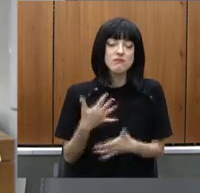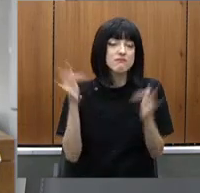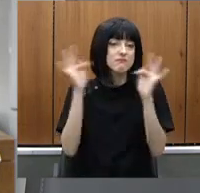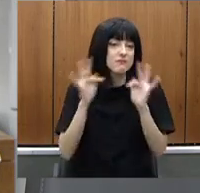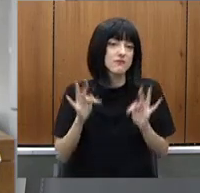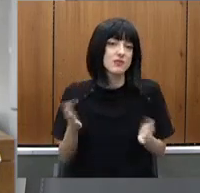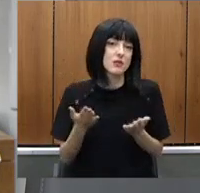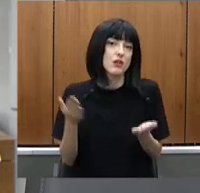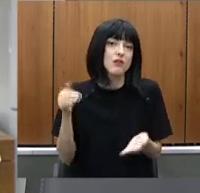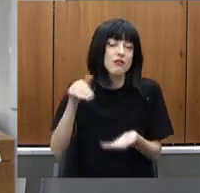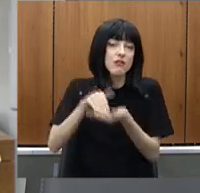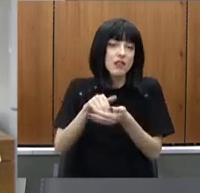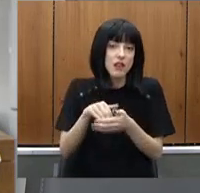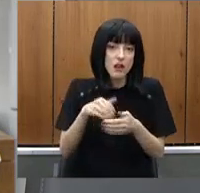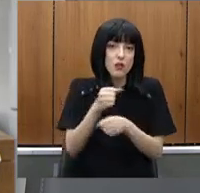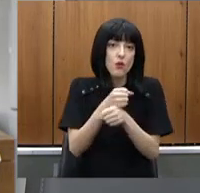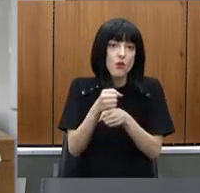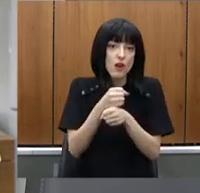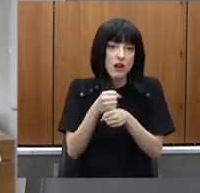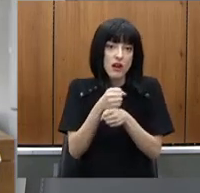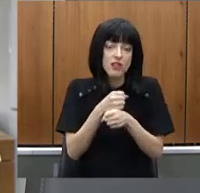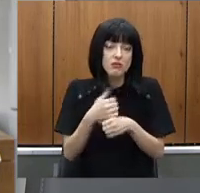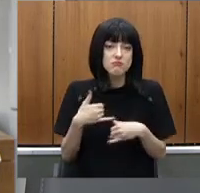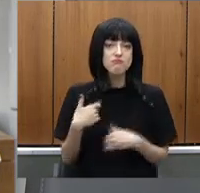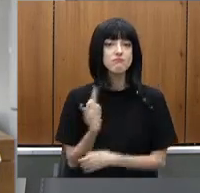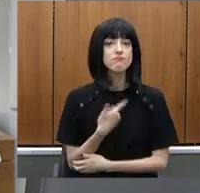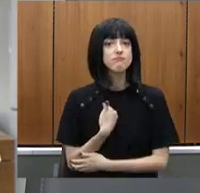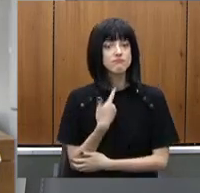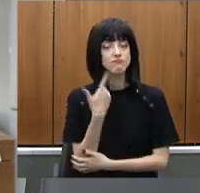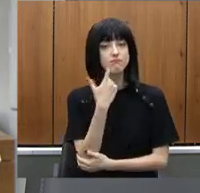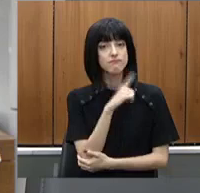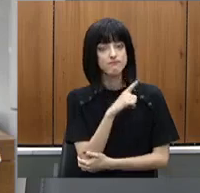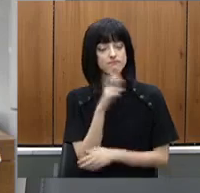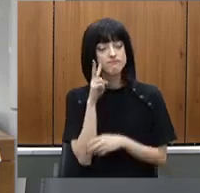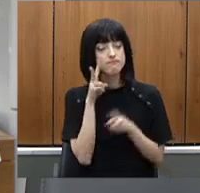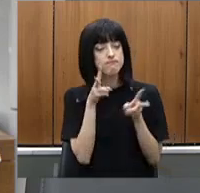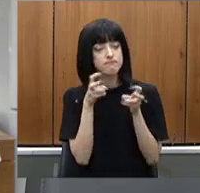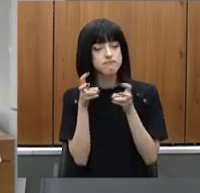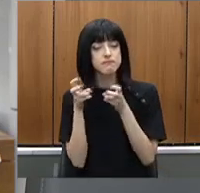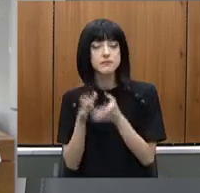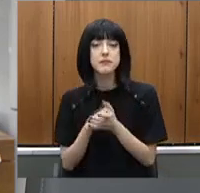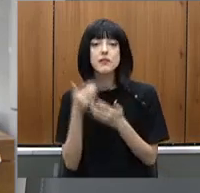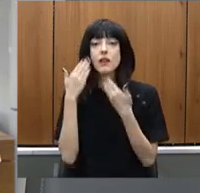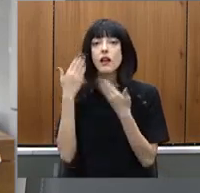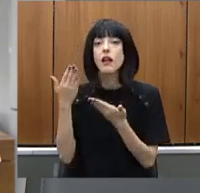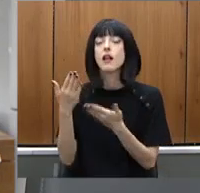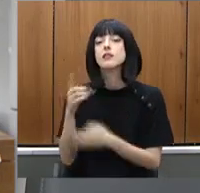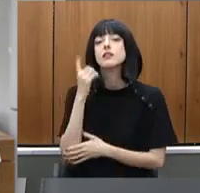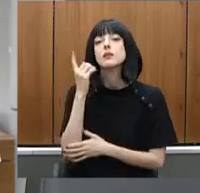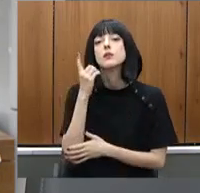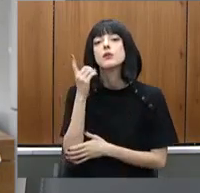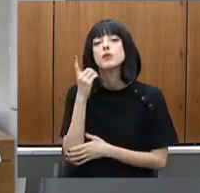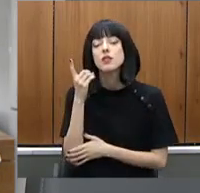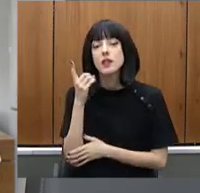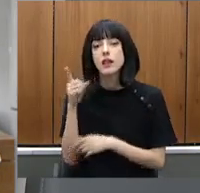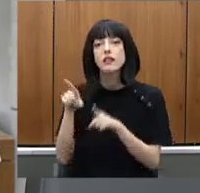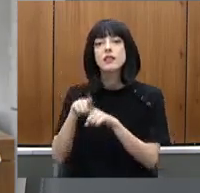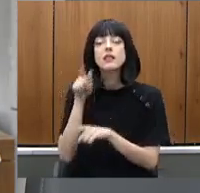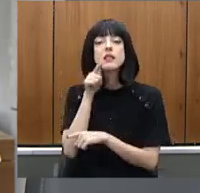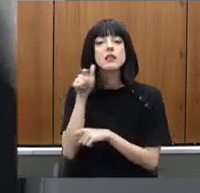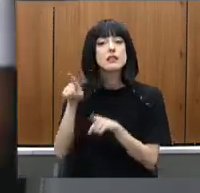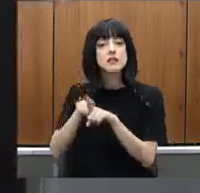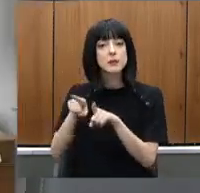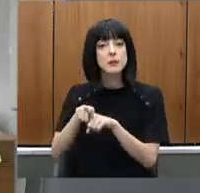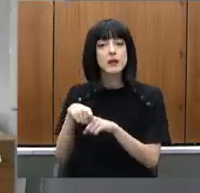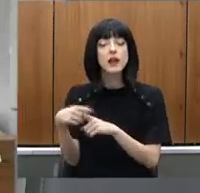agradeça deputada celise a bióloga o carinho da senhora conosco atenção né desde o primeiro contato ainda